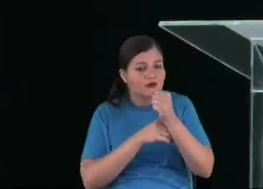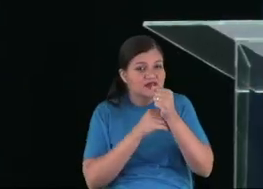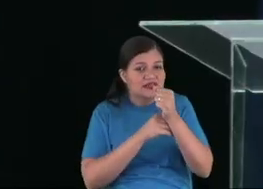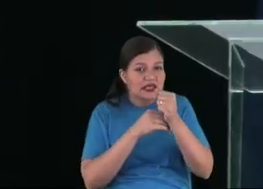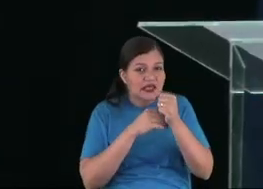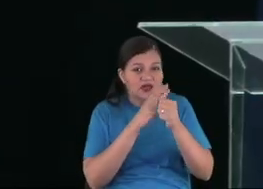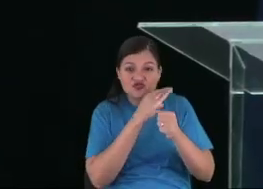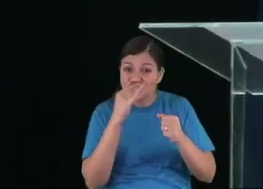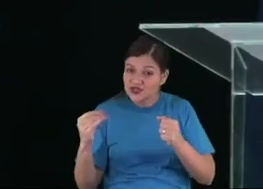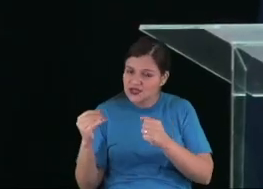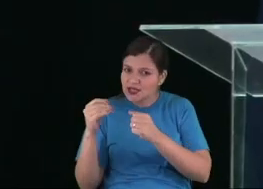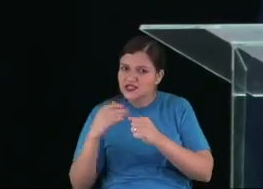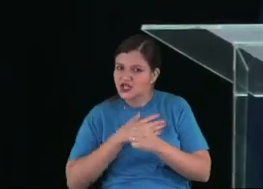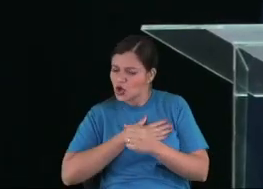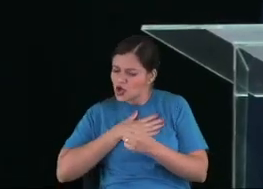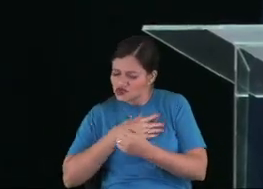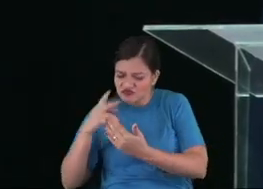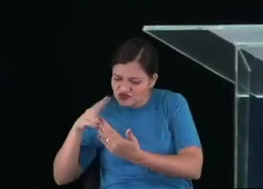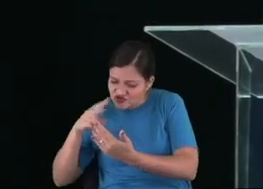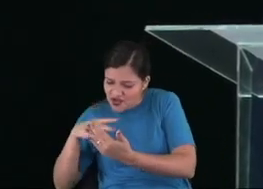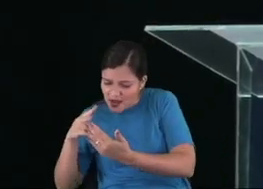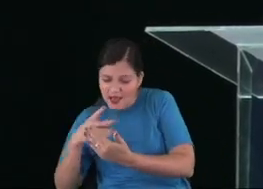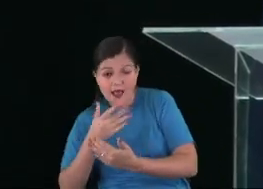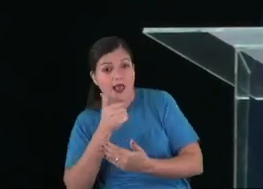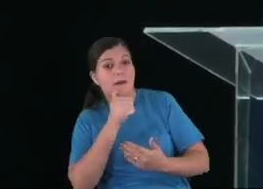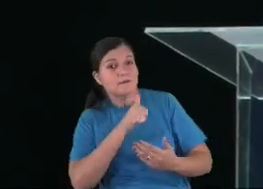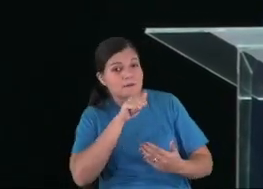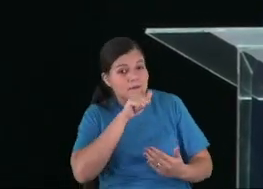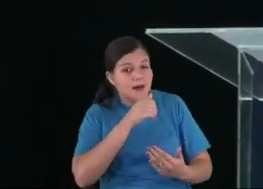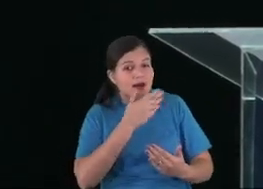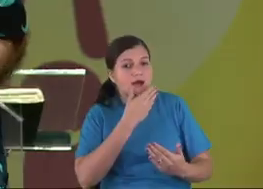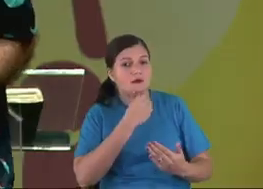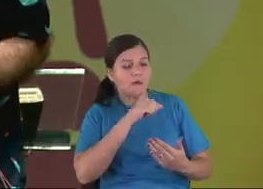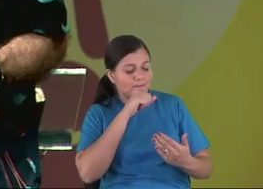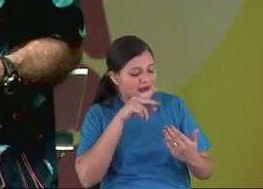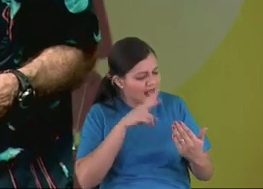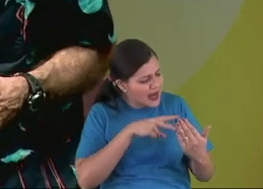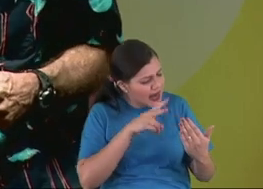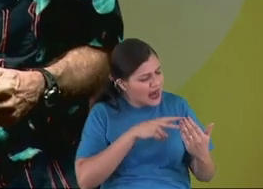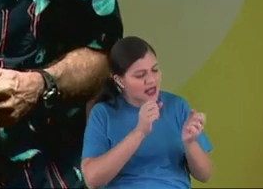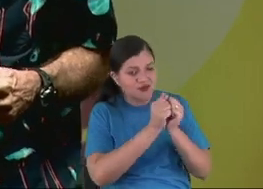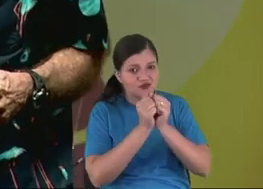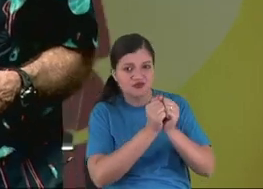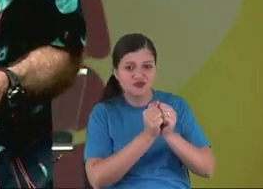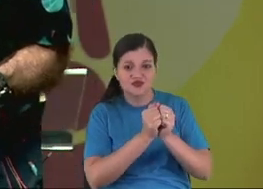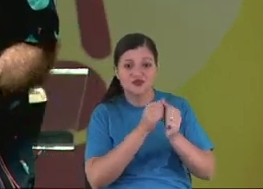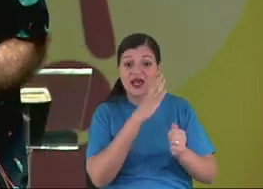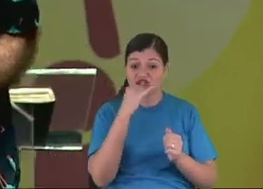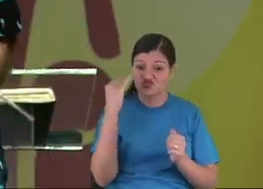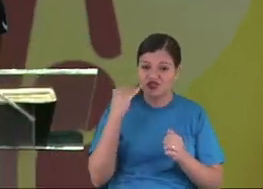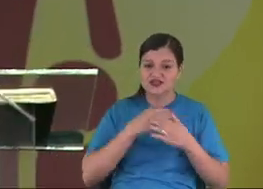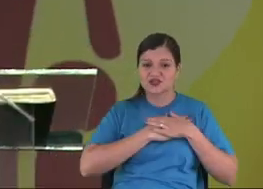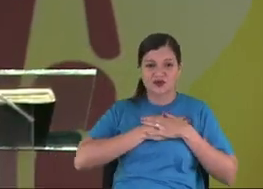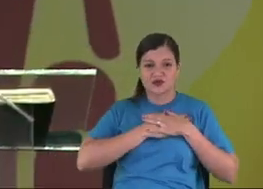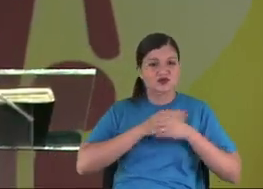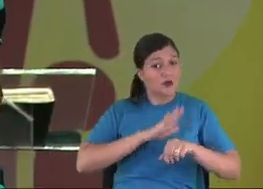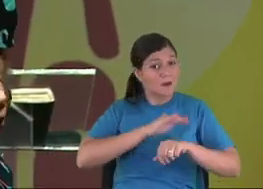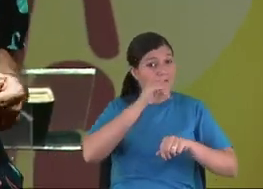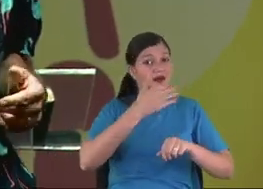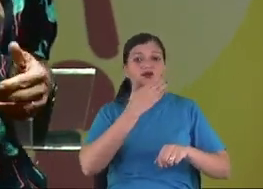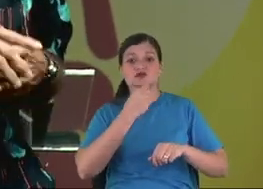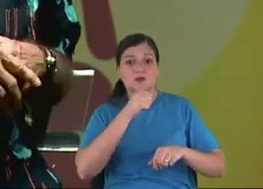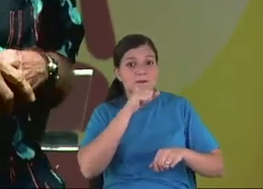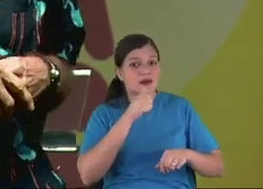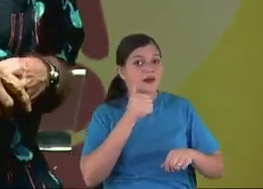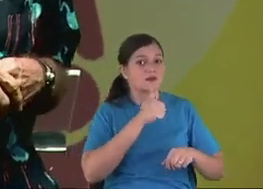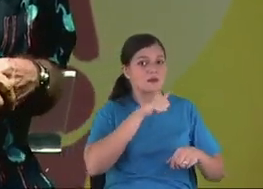de ler é os pais lerem para as crianças. As crianças preferem um pai que lê uma história, uma mãe que lê a história, do que